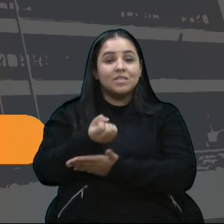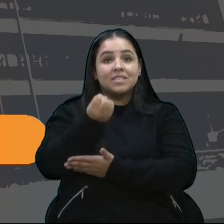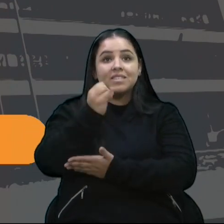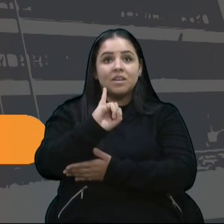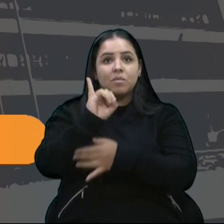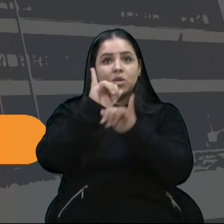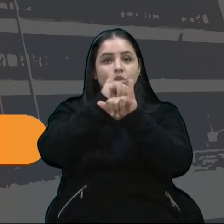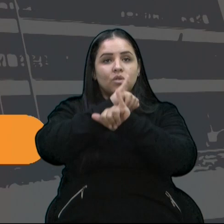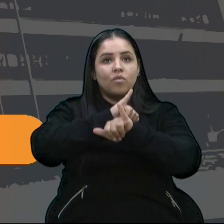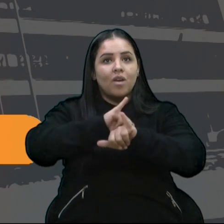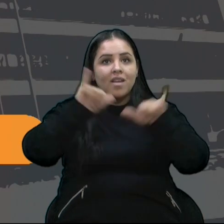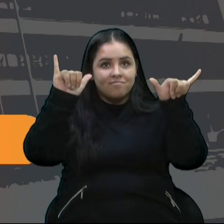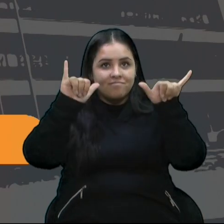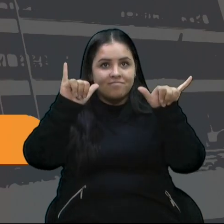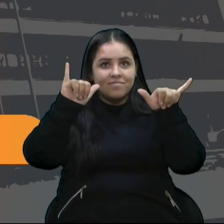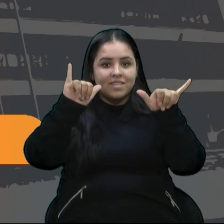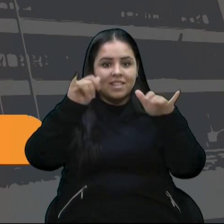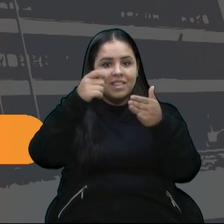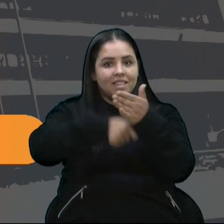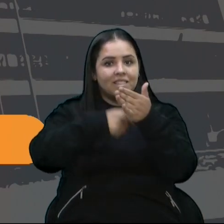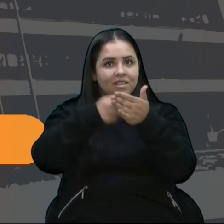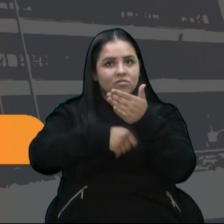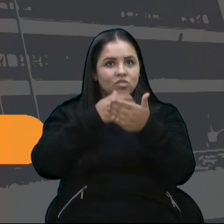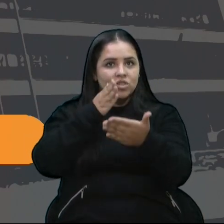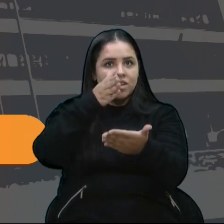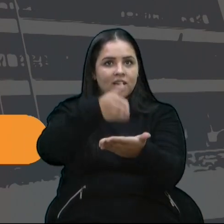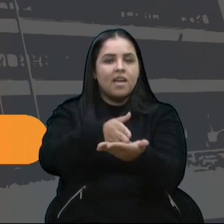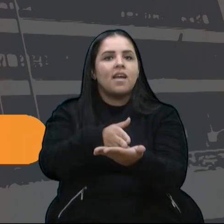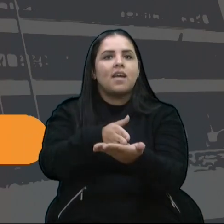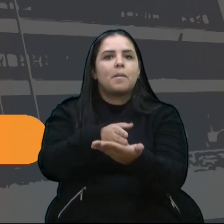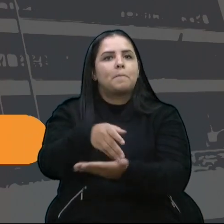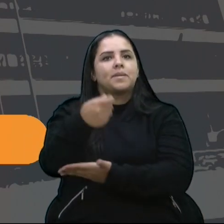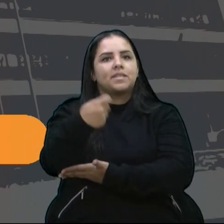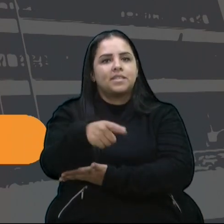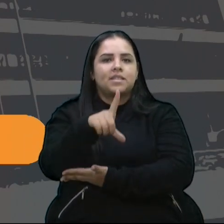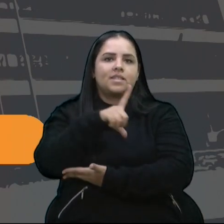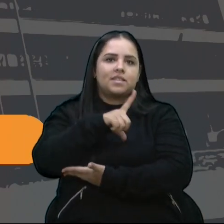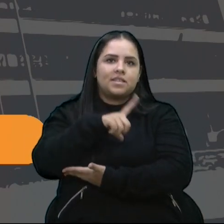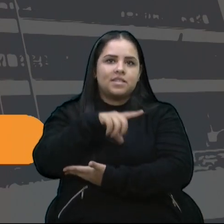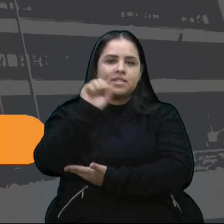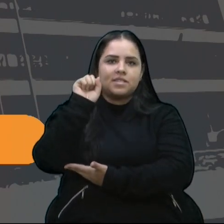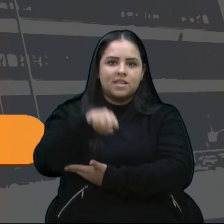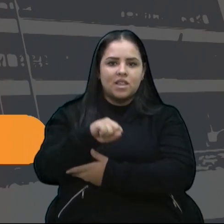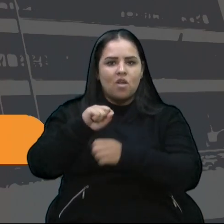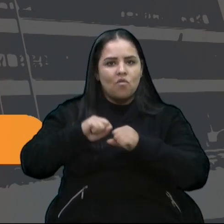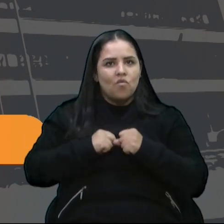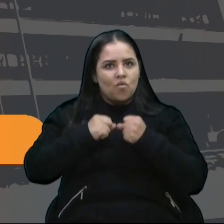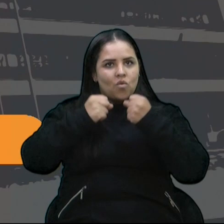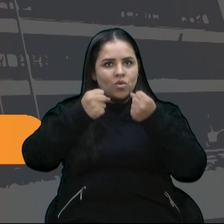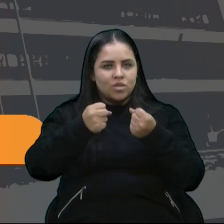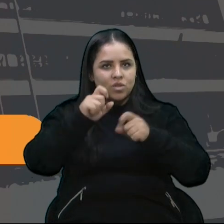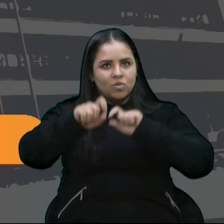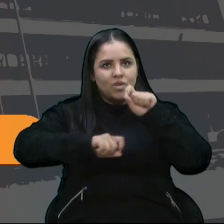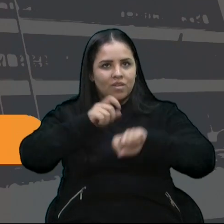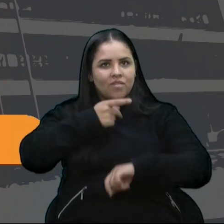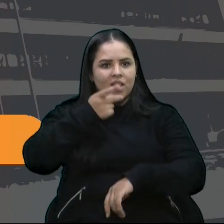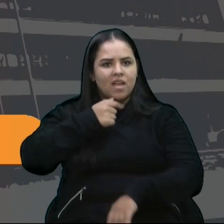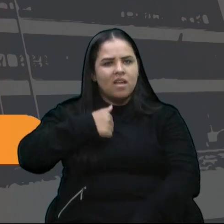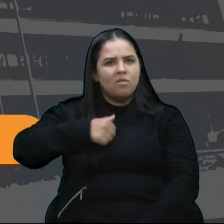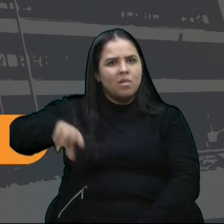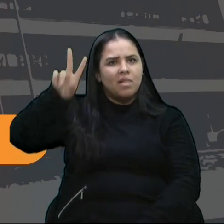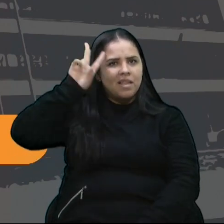está tentando unir, né, ela tem que ter essa força no seu discurso, né? Eu fico